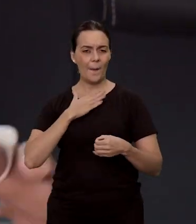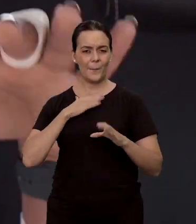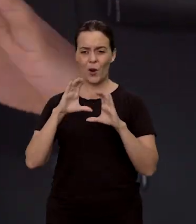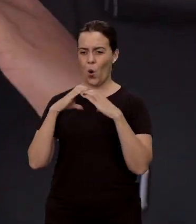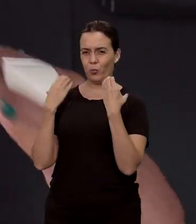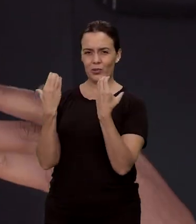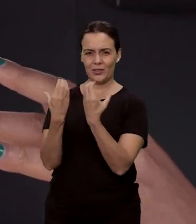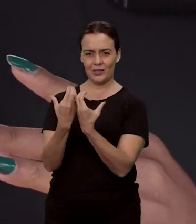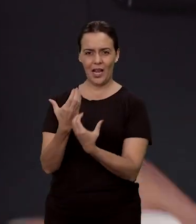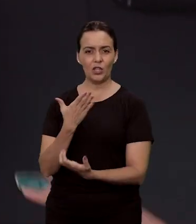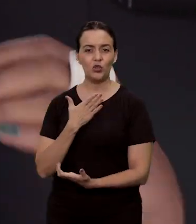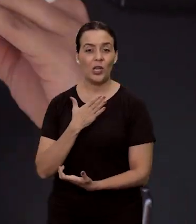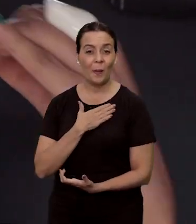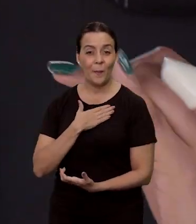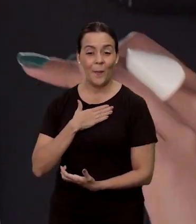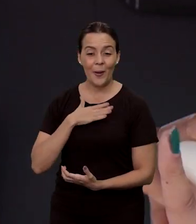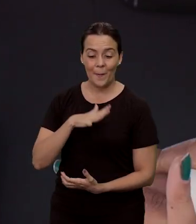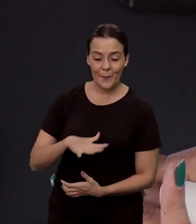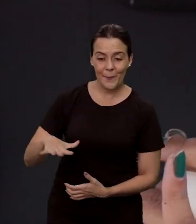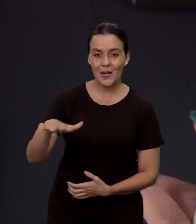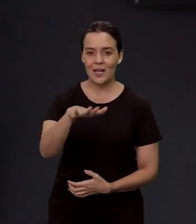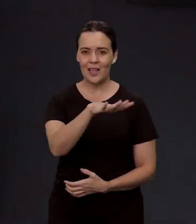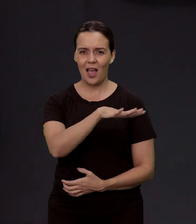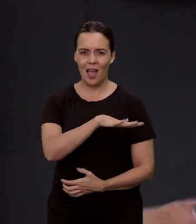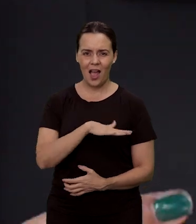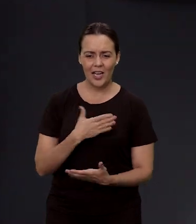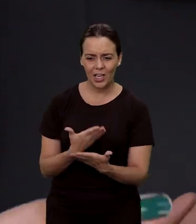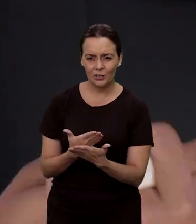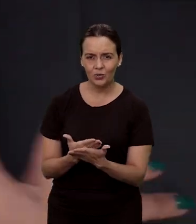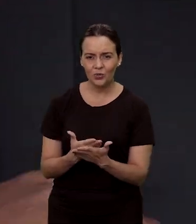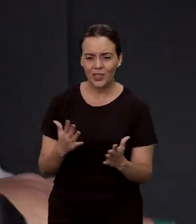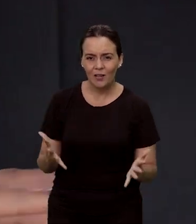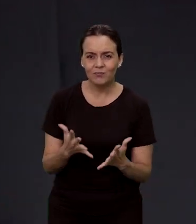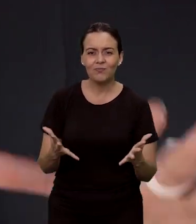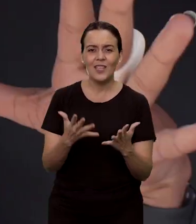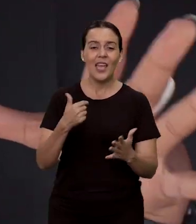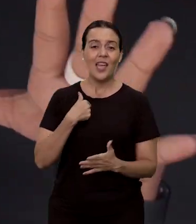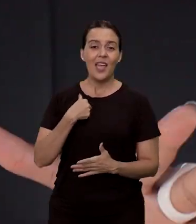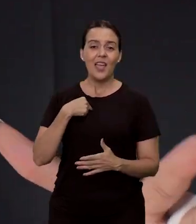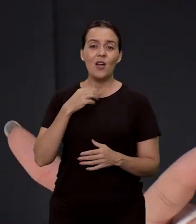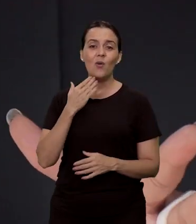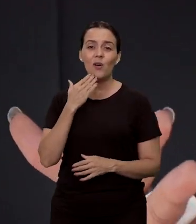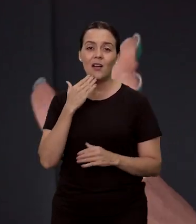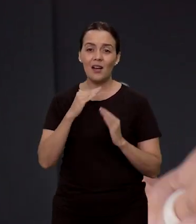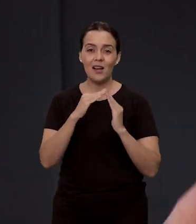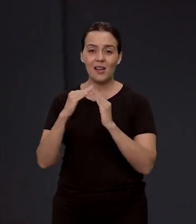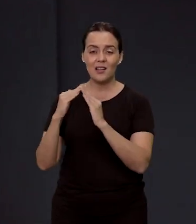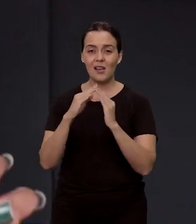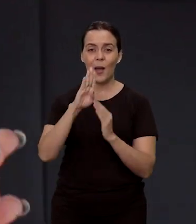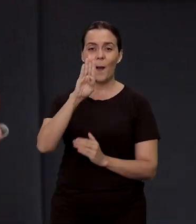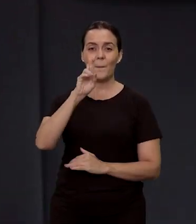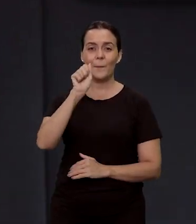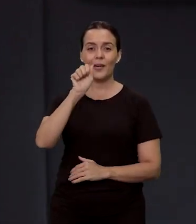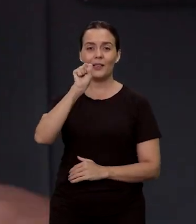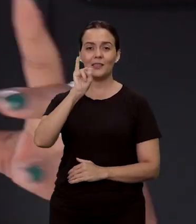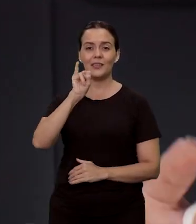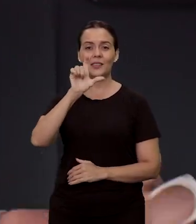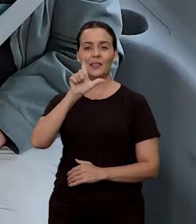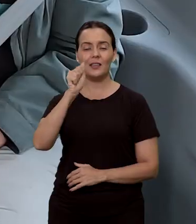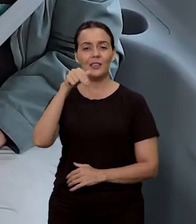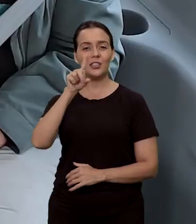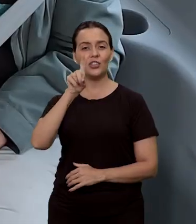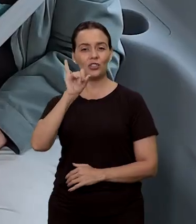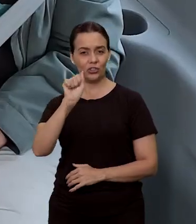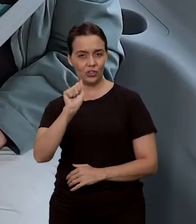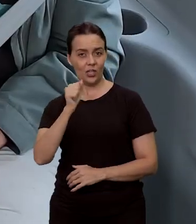quero voltar para o meu território e desenvolver o meu território. Sou da Brasilândia, que é uma das maiores favelas, assim, de São Paulo. E aí